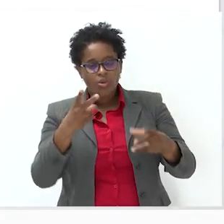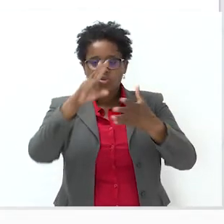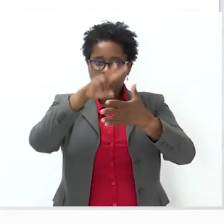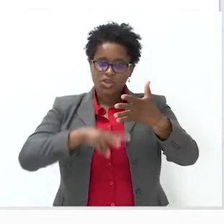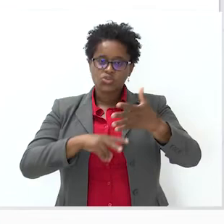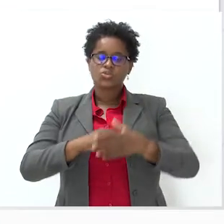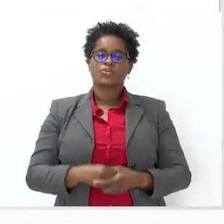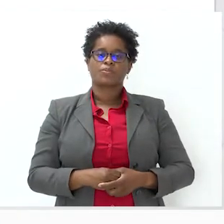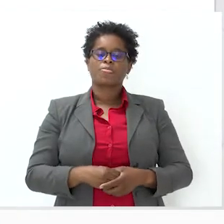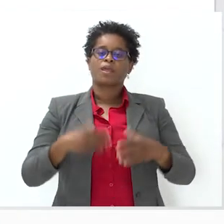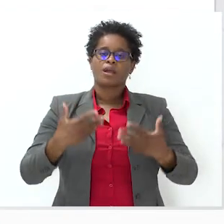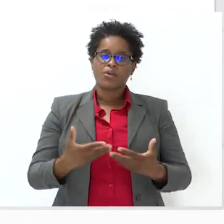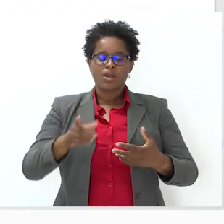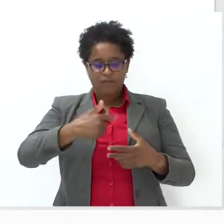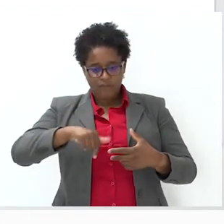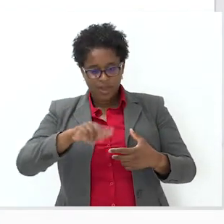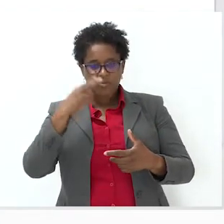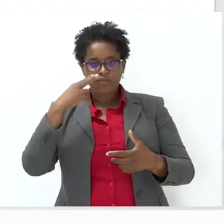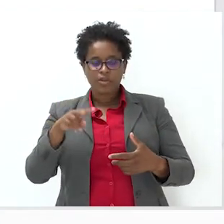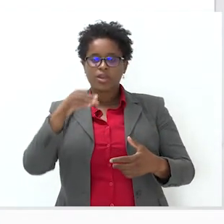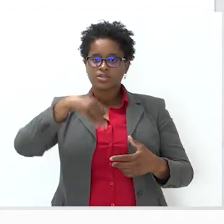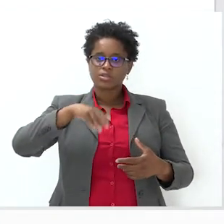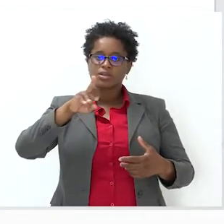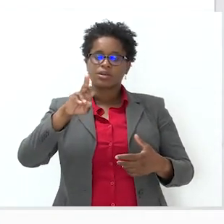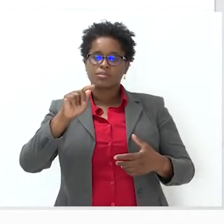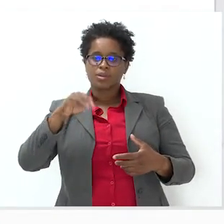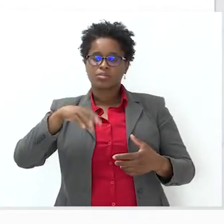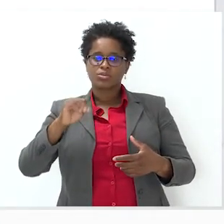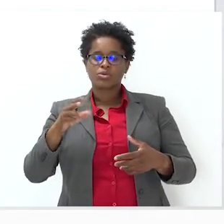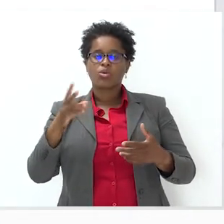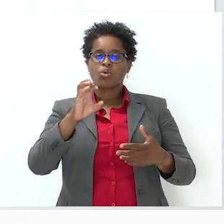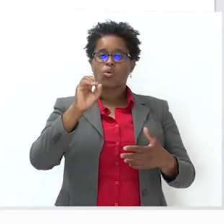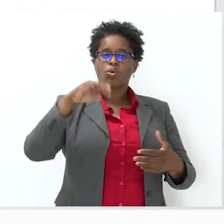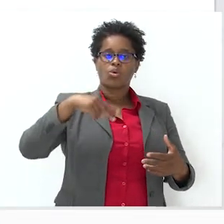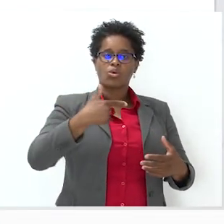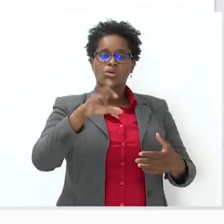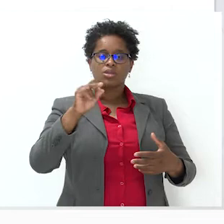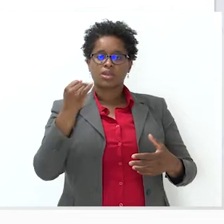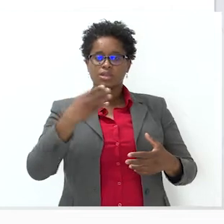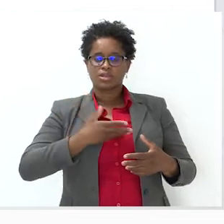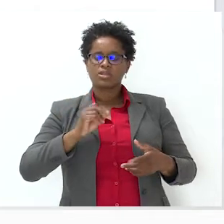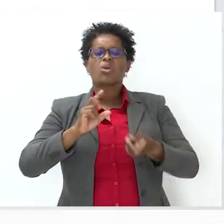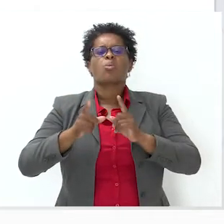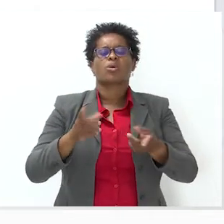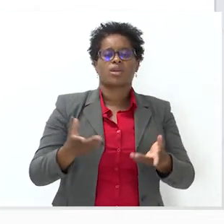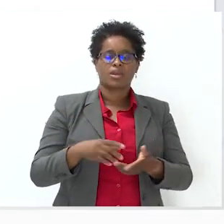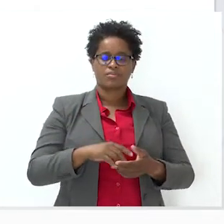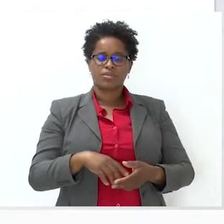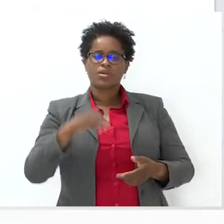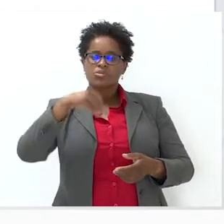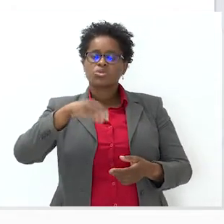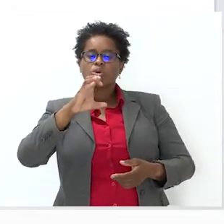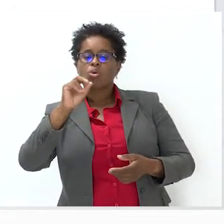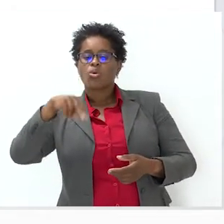texto? Agora vamos ver as preposições contraídas. O que são preposições contraídas?